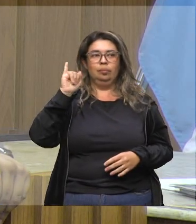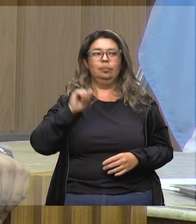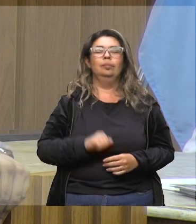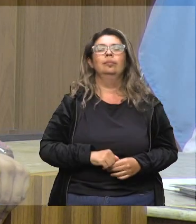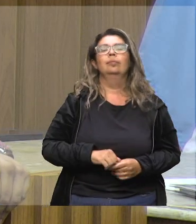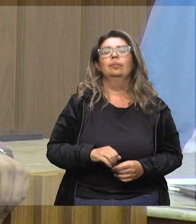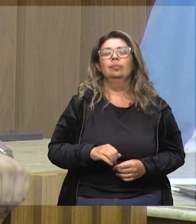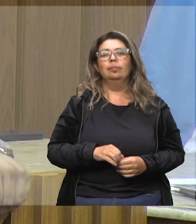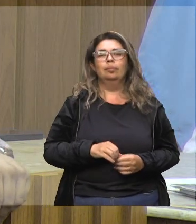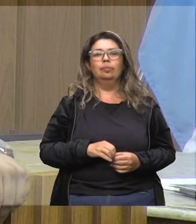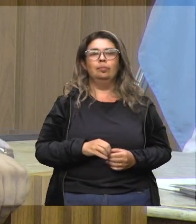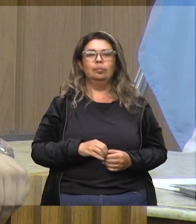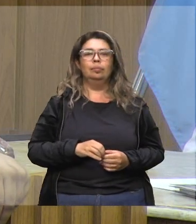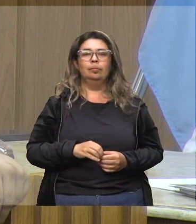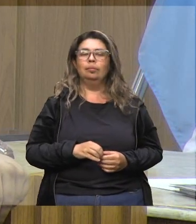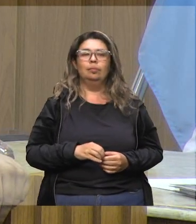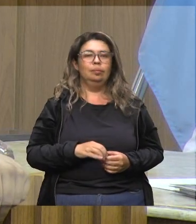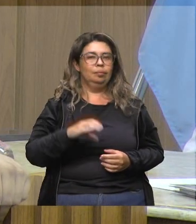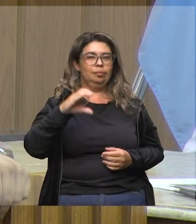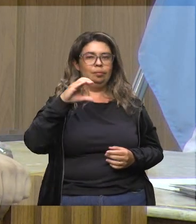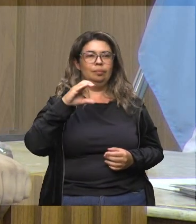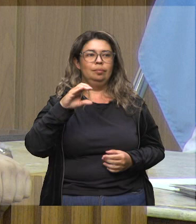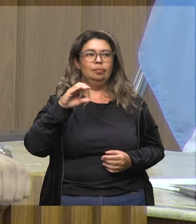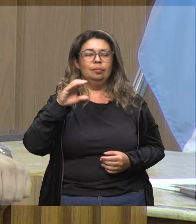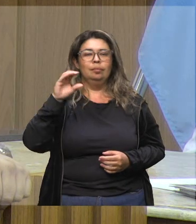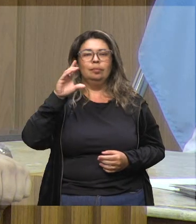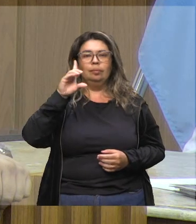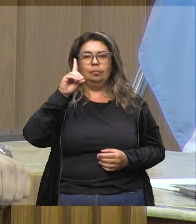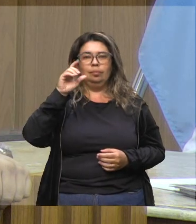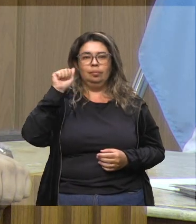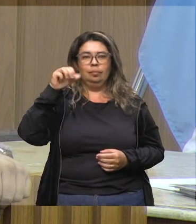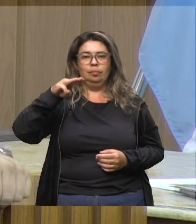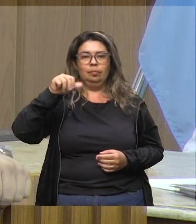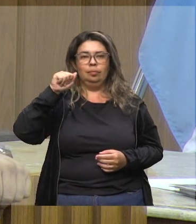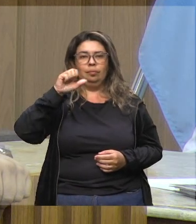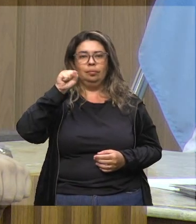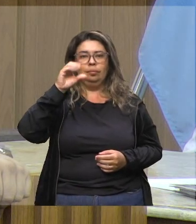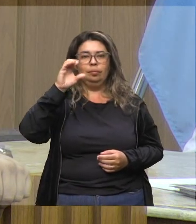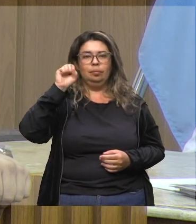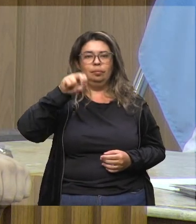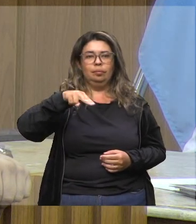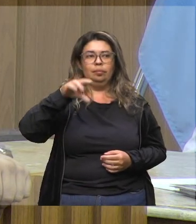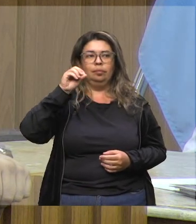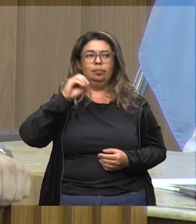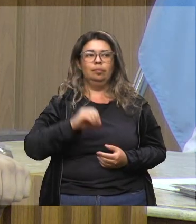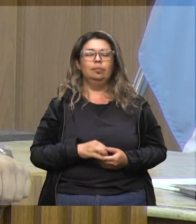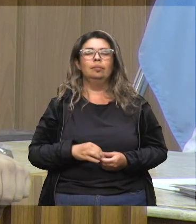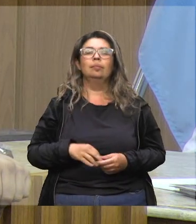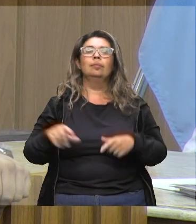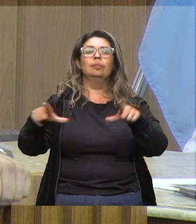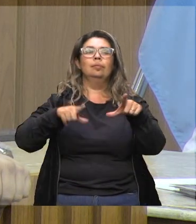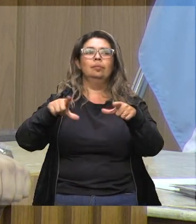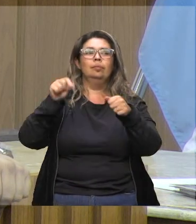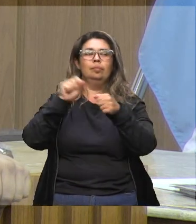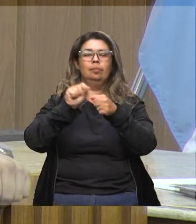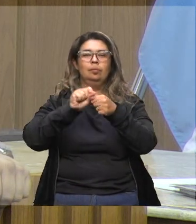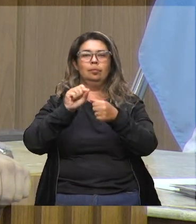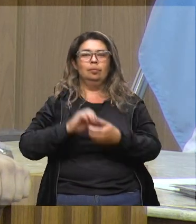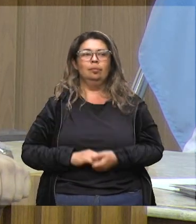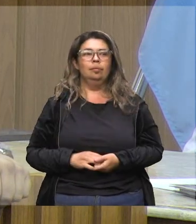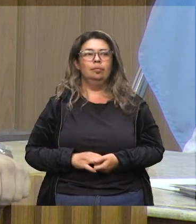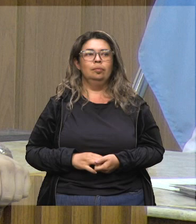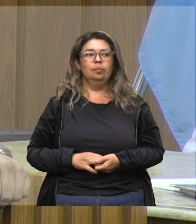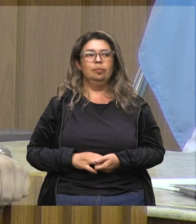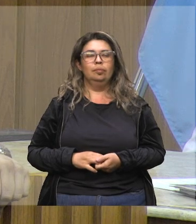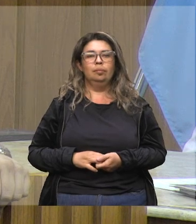Damasceno. Fiz uma moção para ele, 298, né, pelo excelente trabalho que ele vem desenvolvendo como